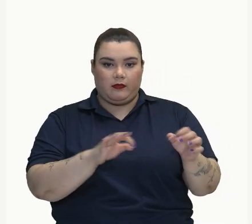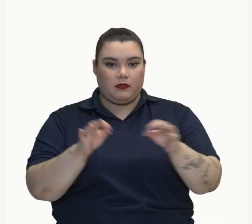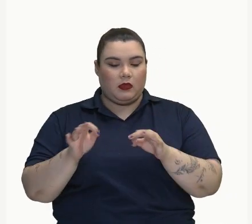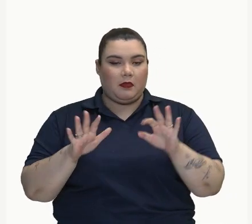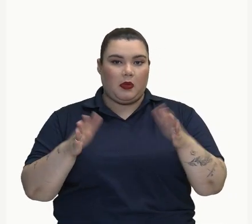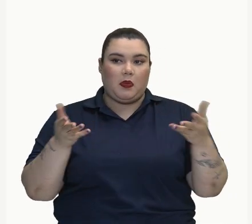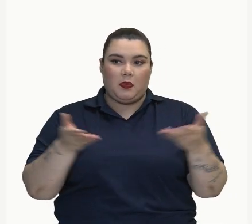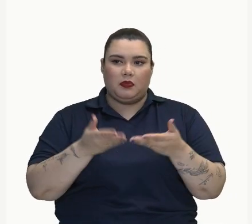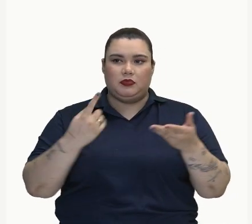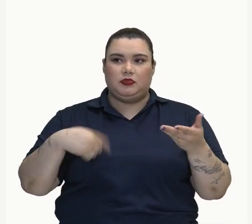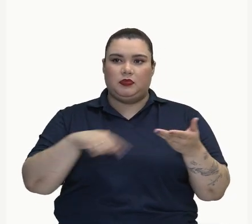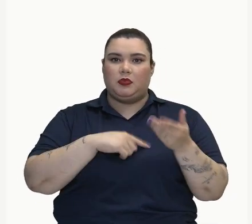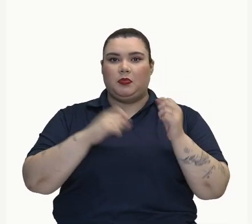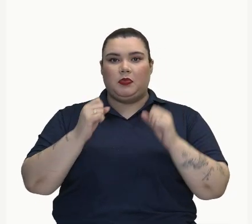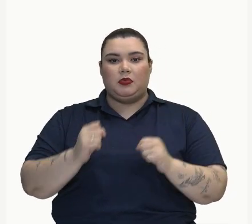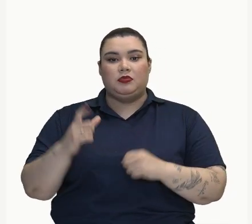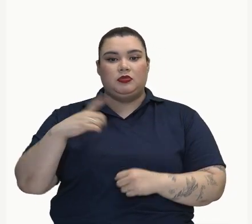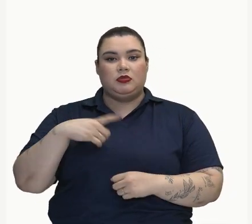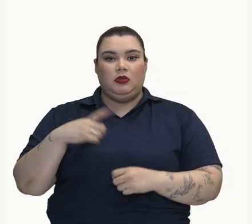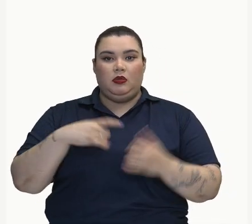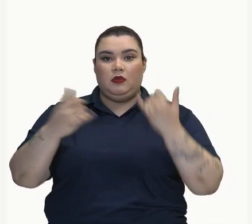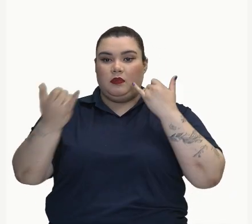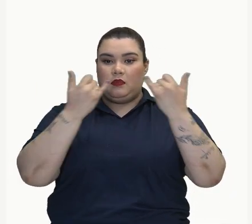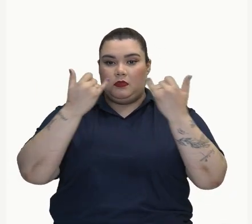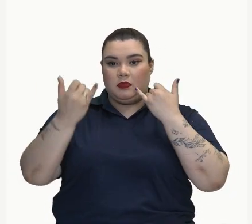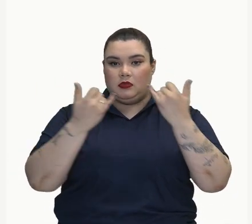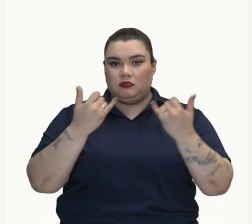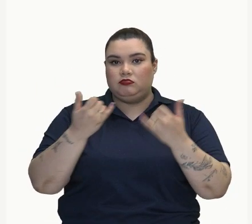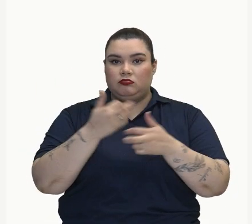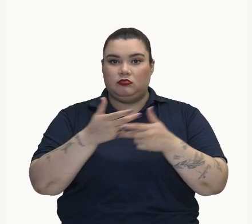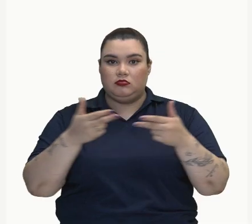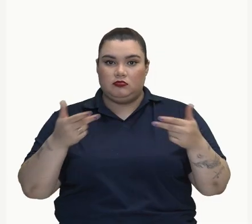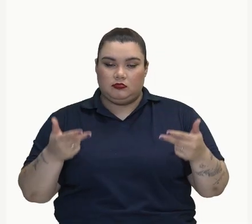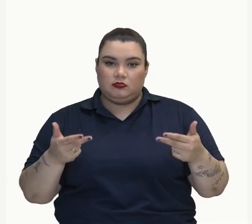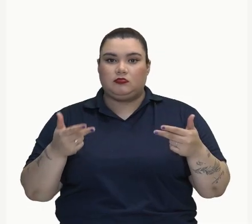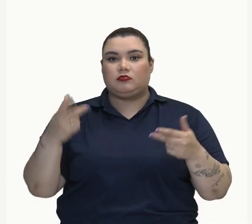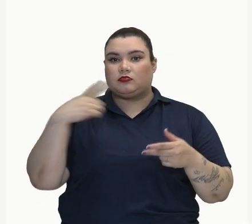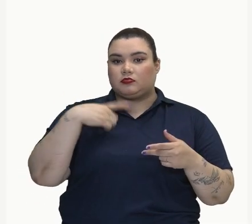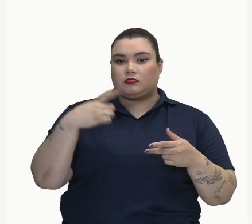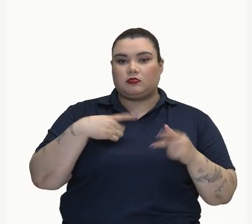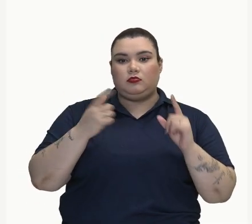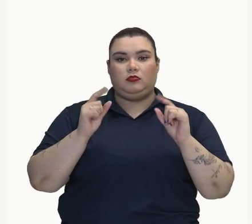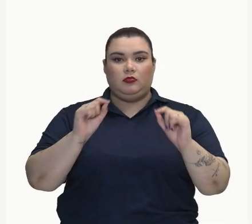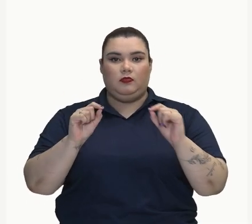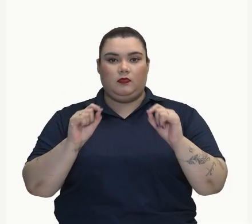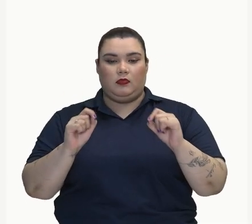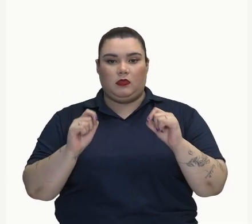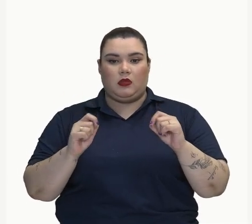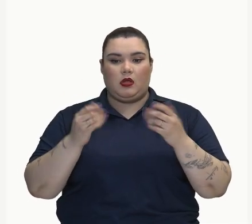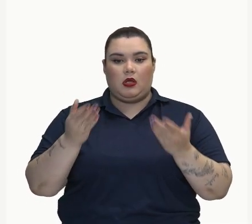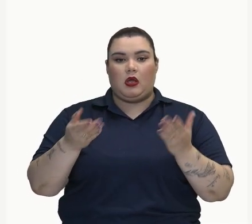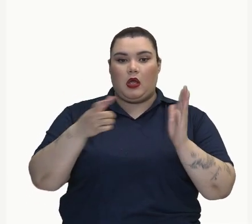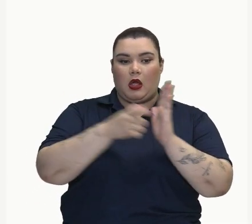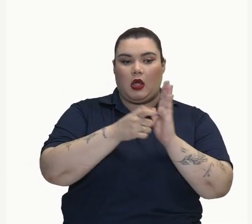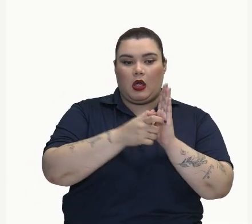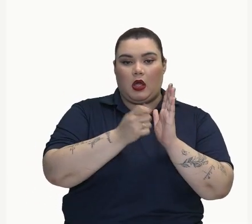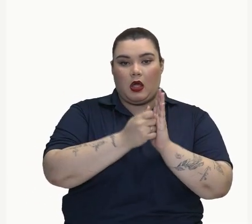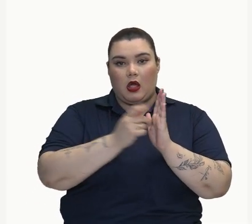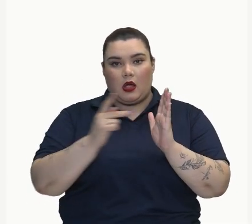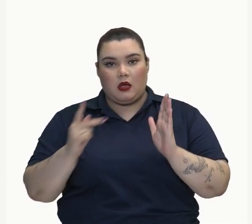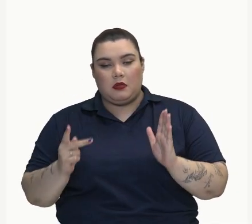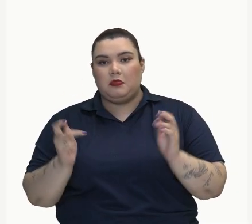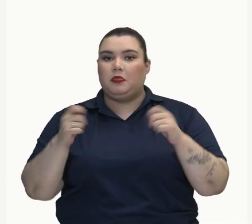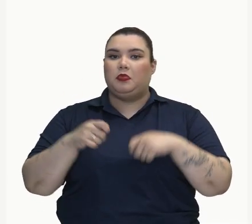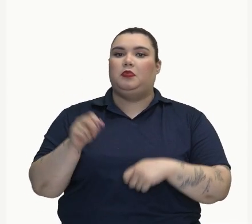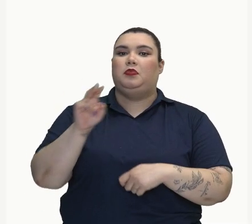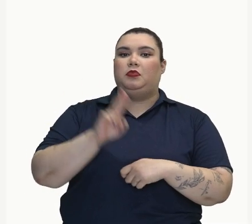dia, a gente pode ter informações instantaneamente. Existem, né, aplicativos nos celulares que